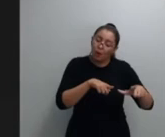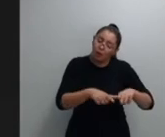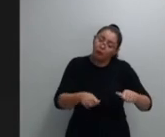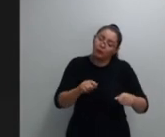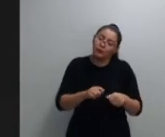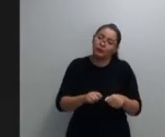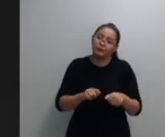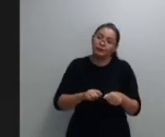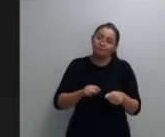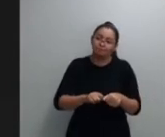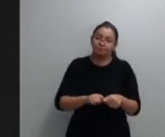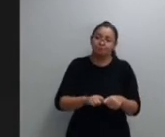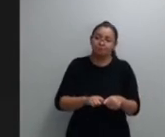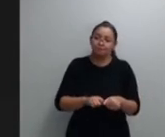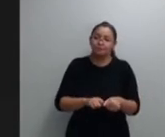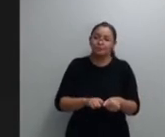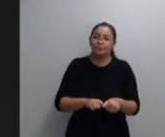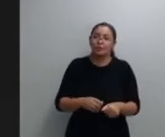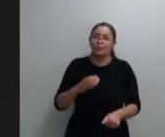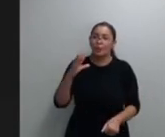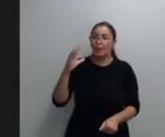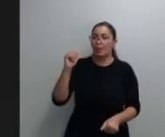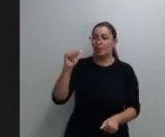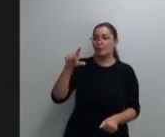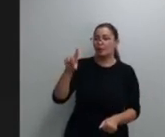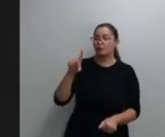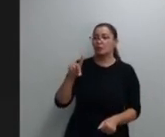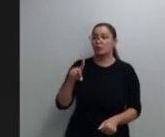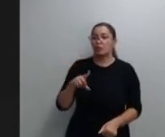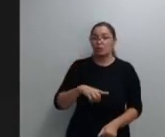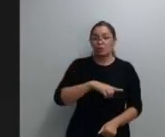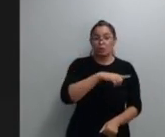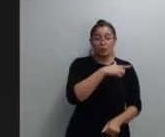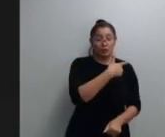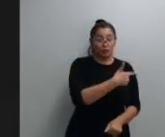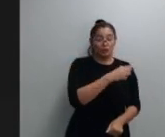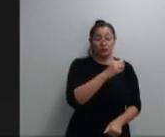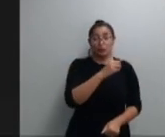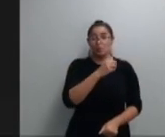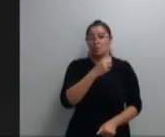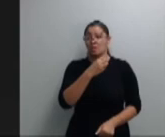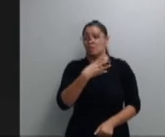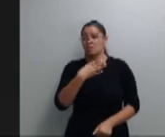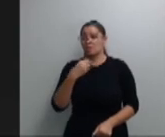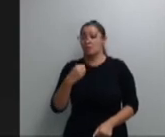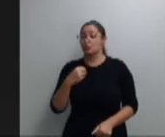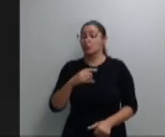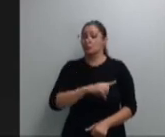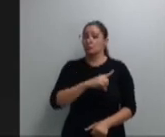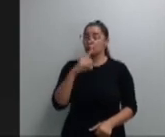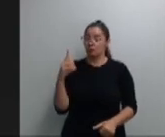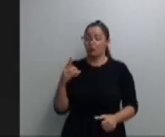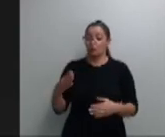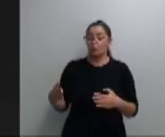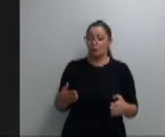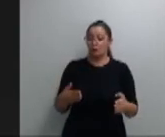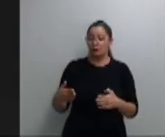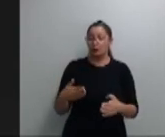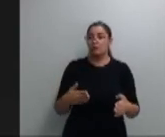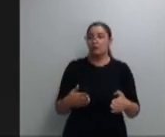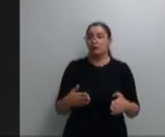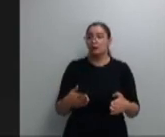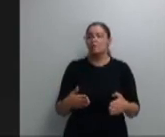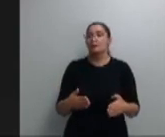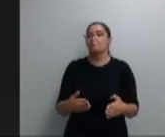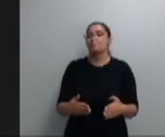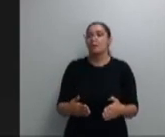será apreciada pelo CAD em até 240 dias período em que deverão ser preservadas as condições